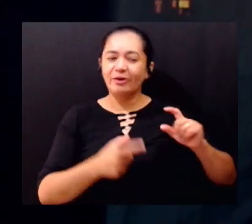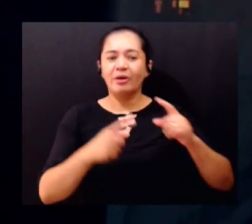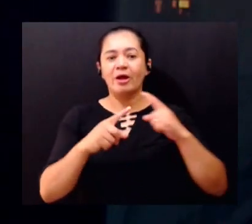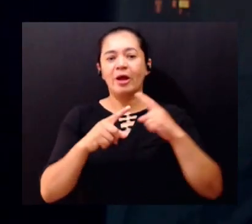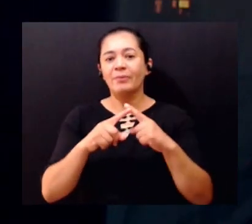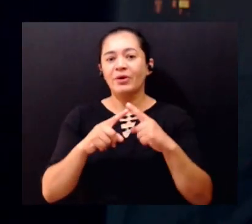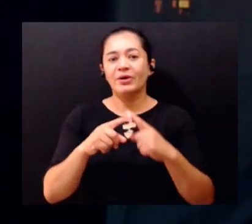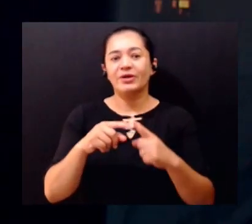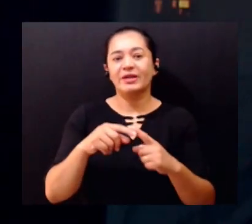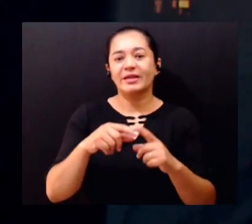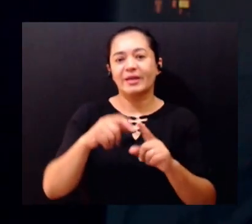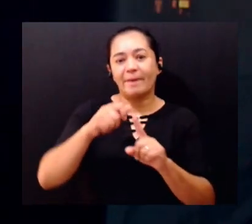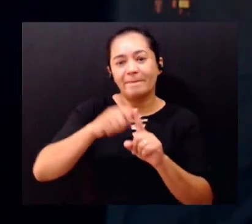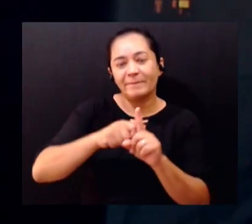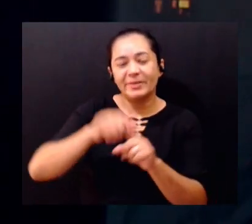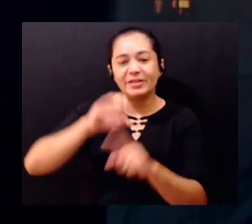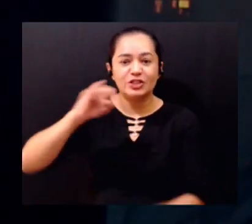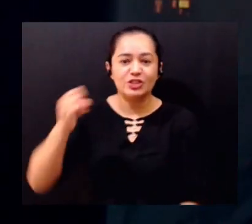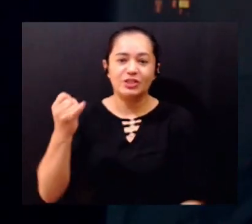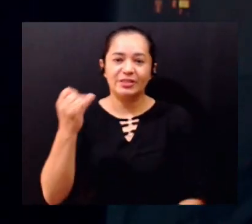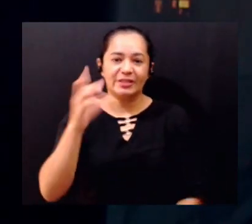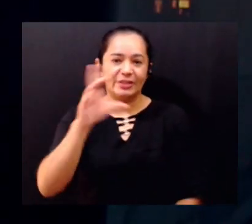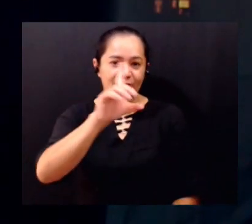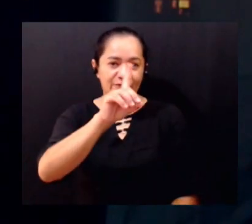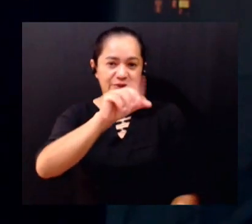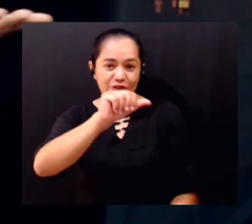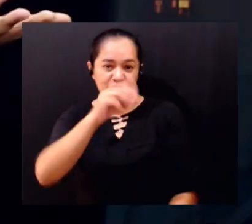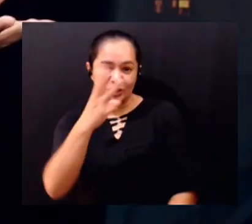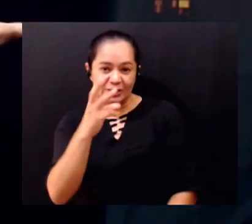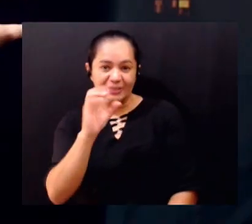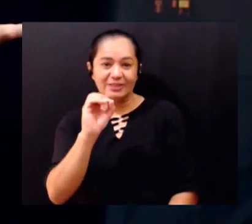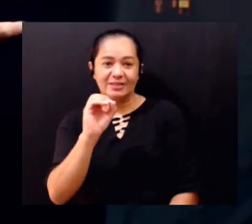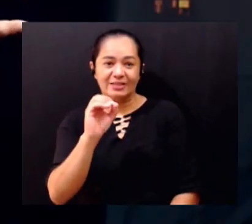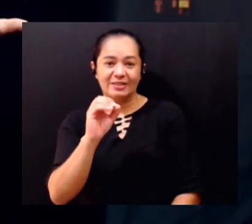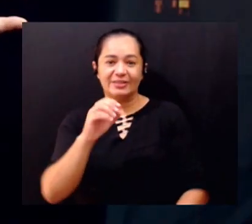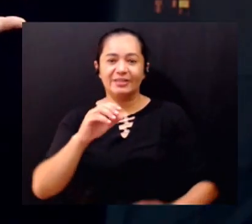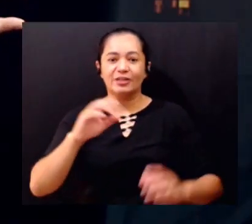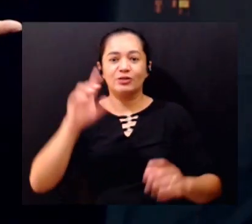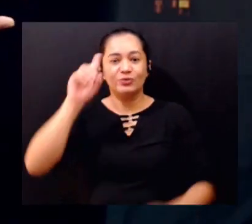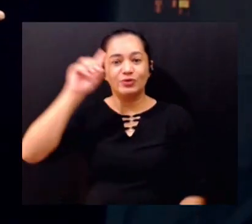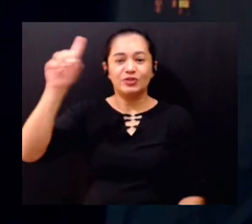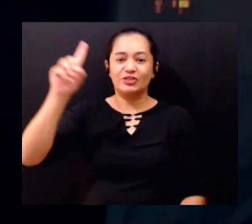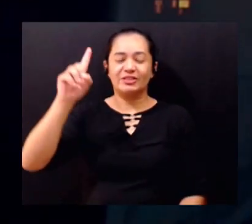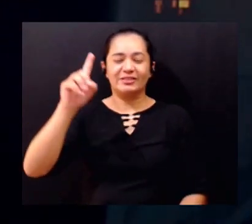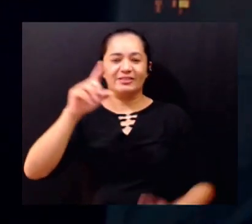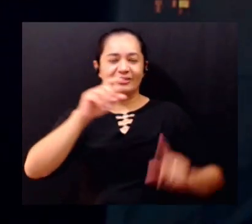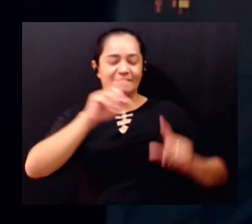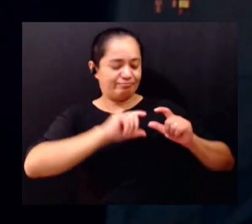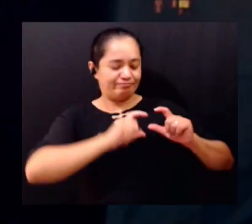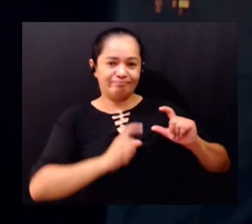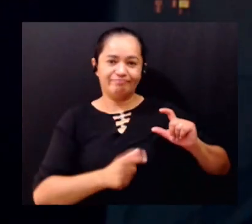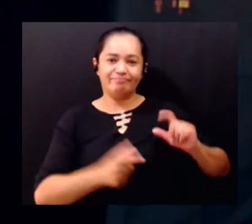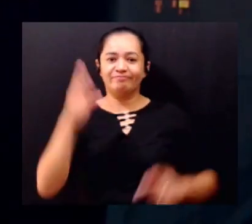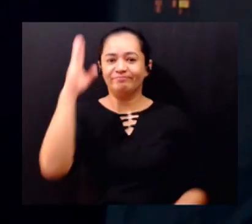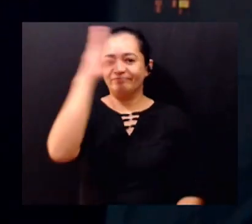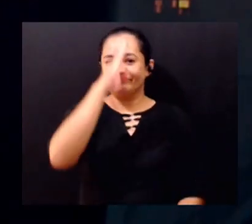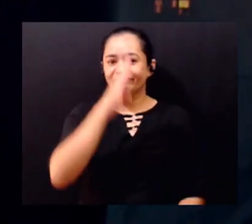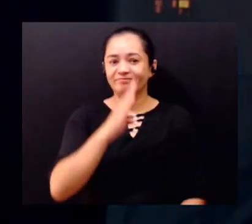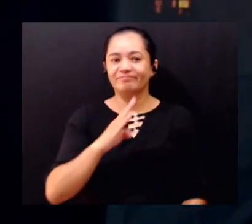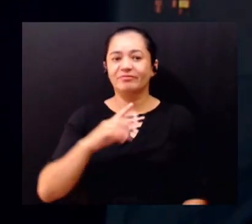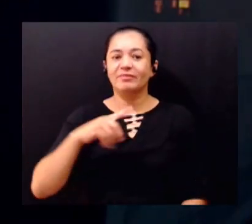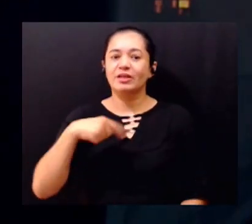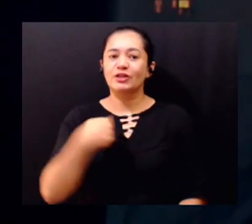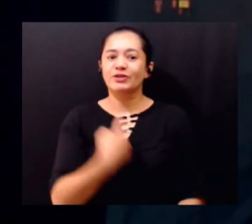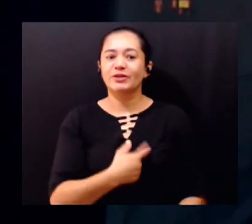Dia Nacional do Quadrinho Nacional, e a gente eu acho que a gente precisa sempre